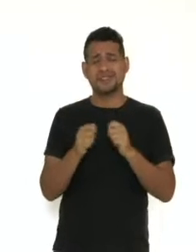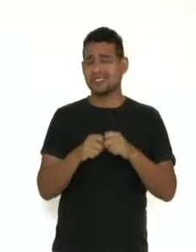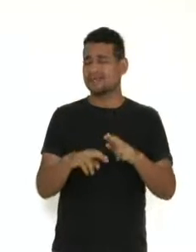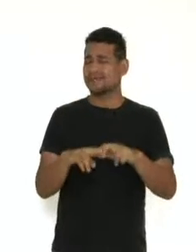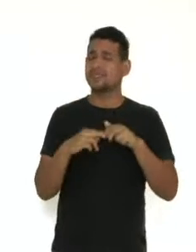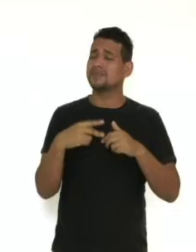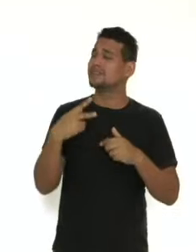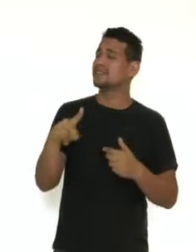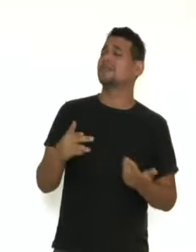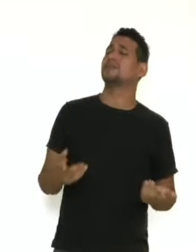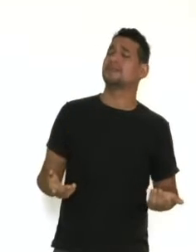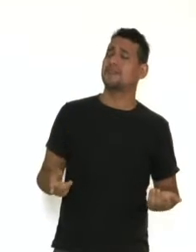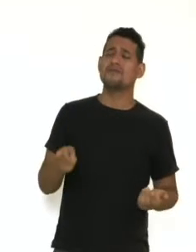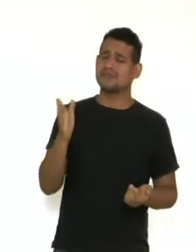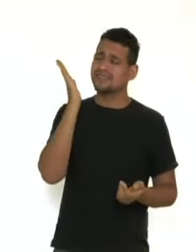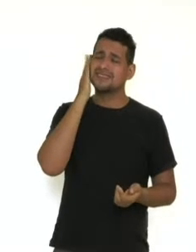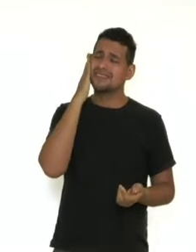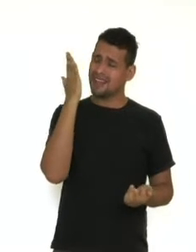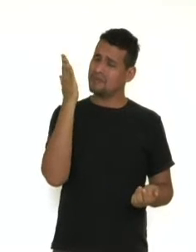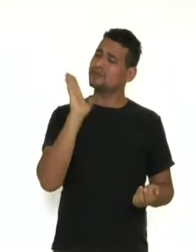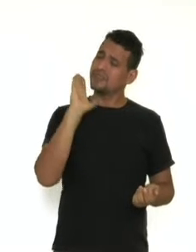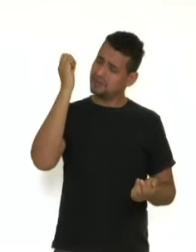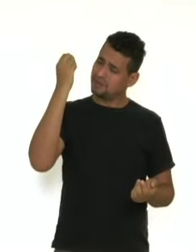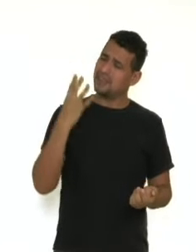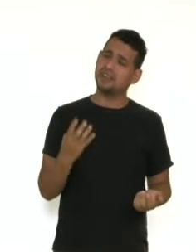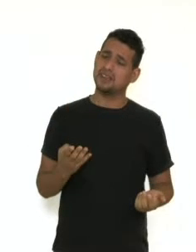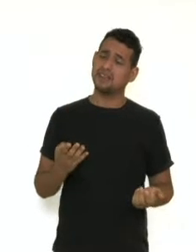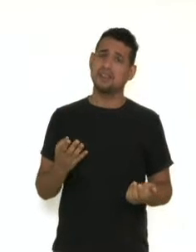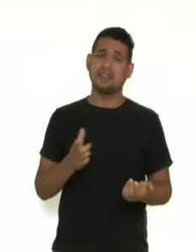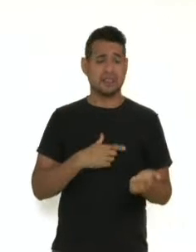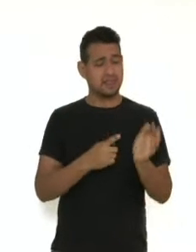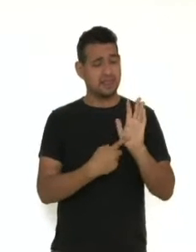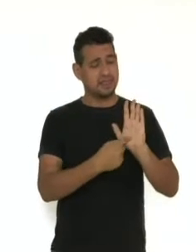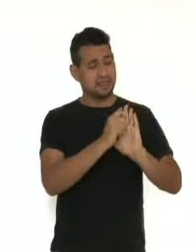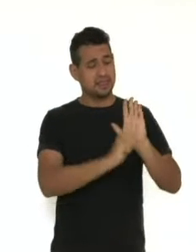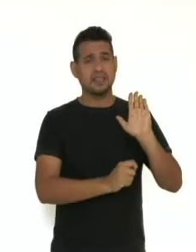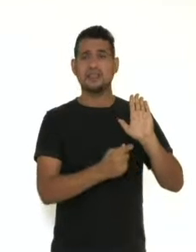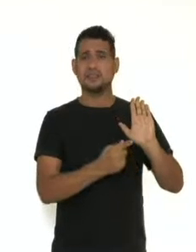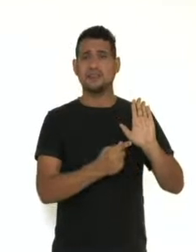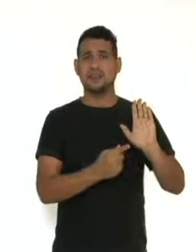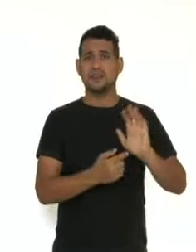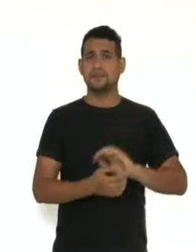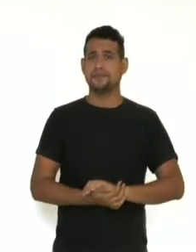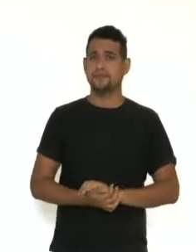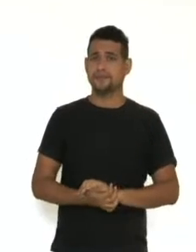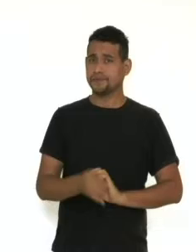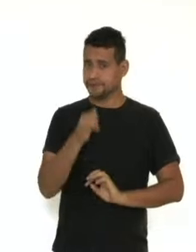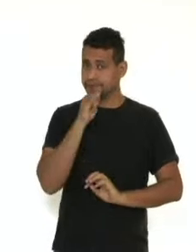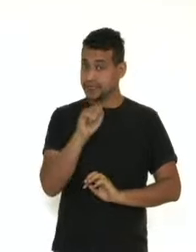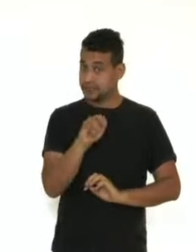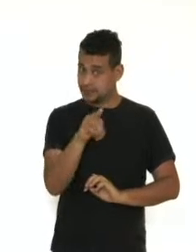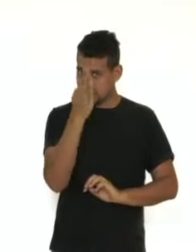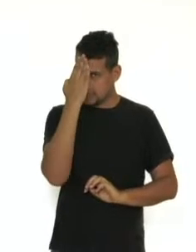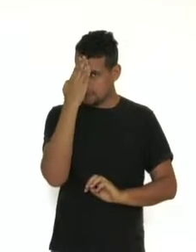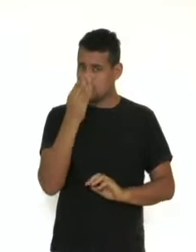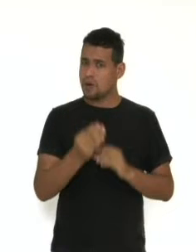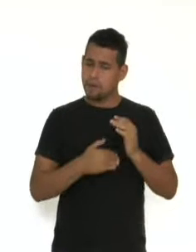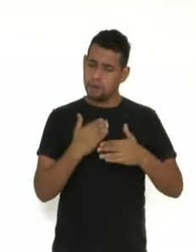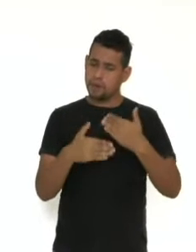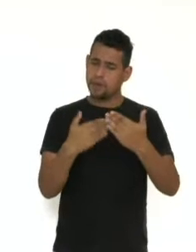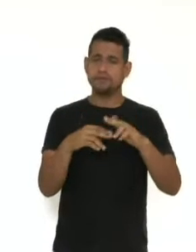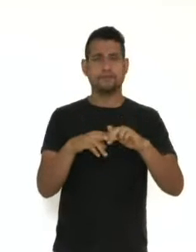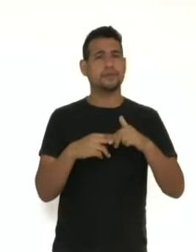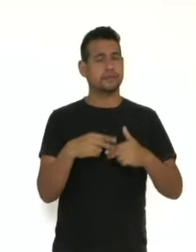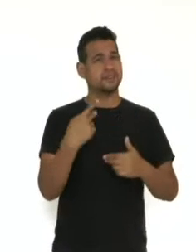causa, você sabe? Já lhe disse. Está aqui no texto, né? Então aqui, ó. Se você soubesse como eu tenho andado por